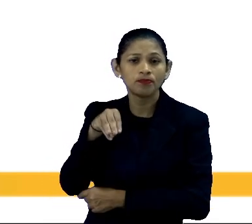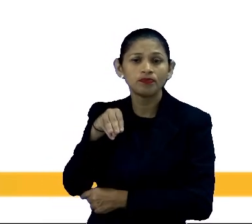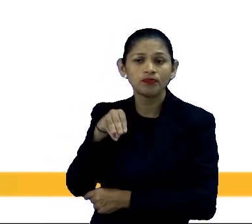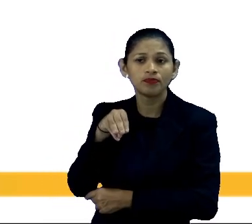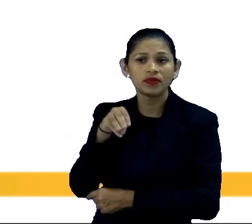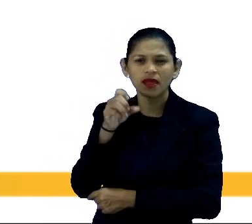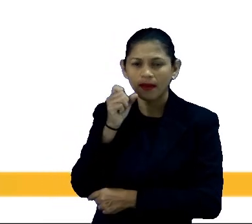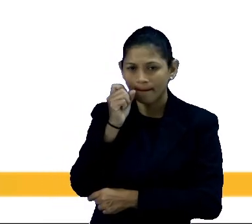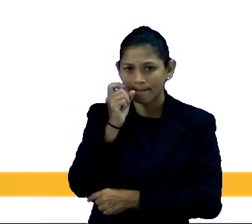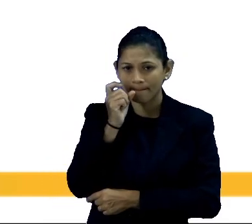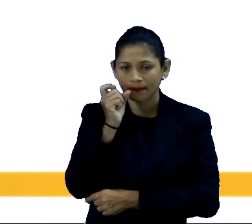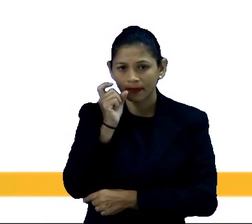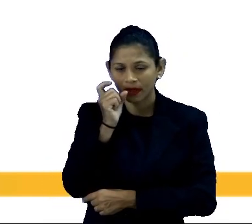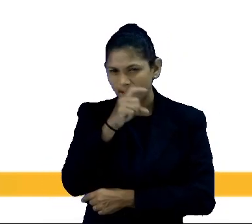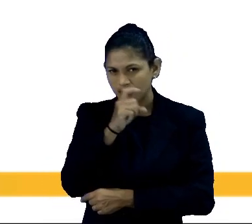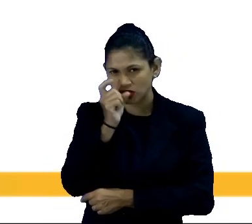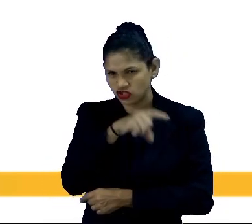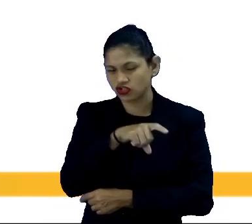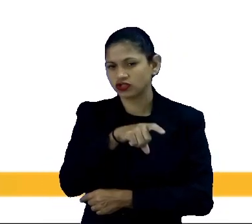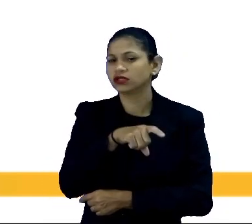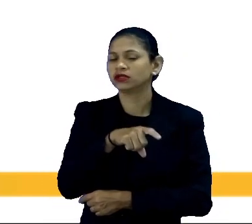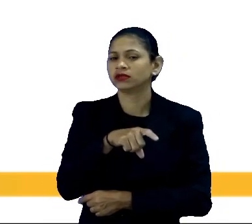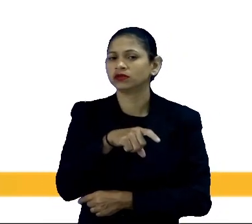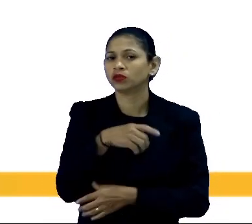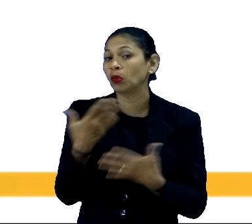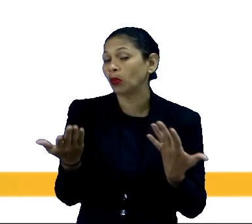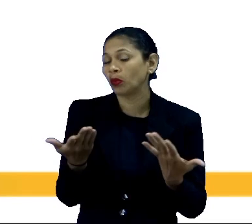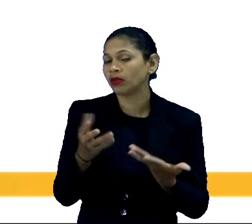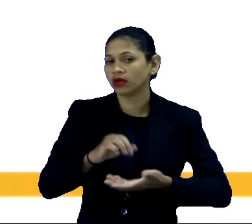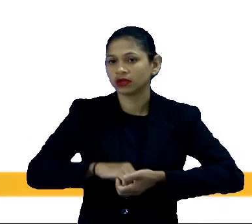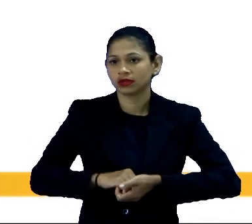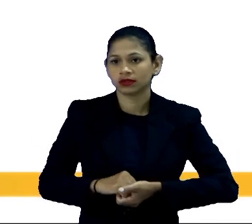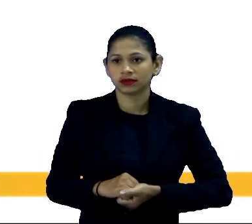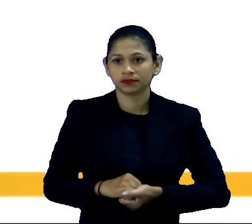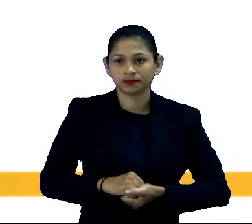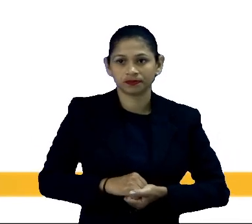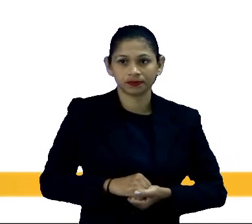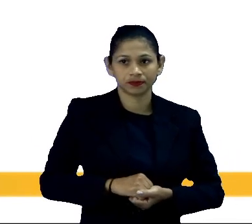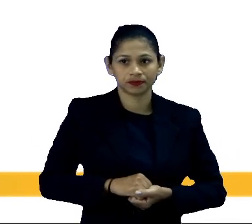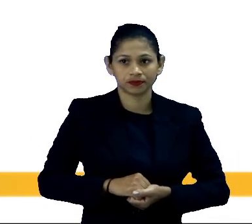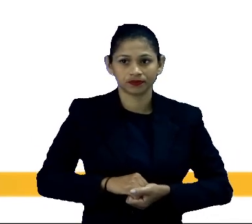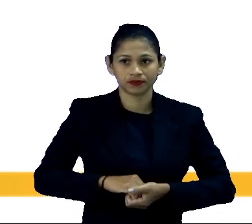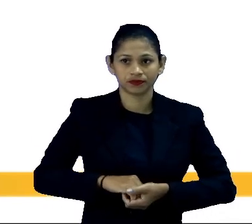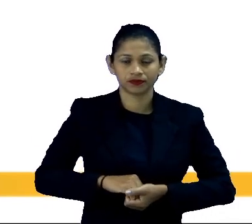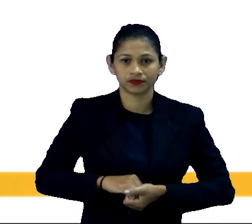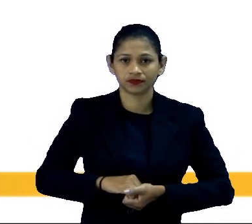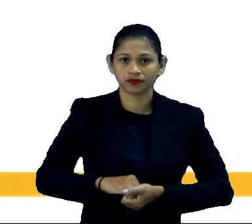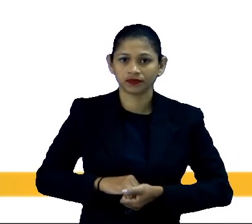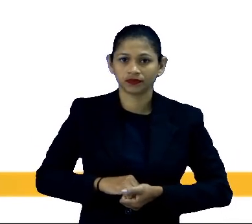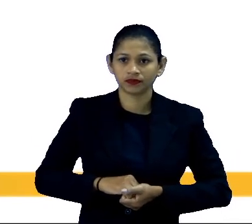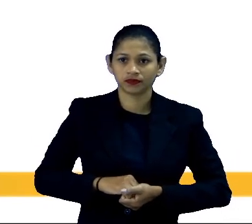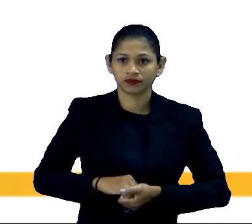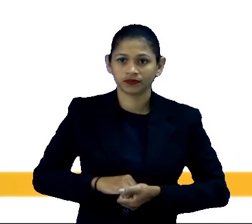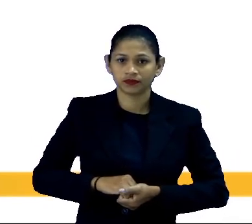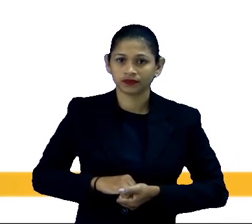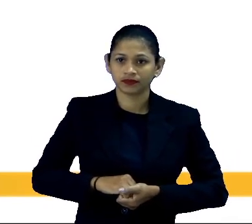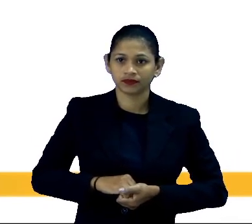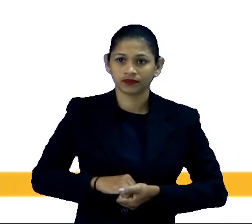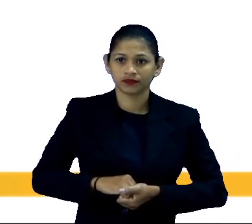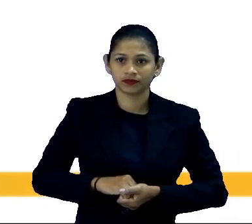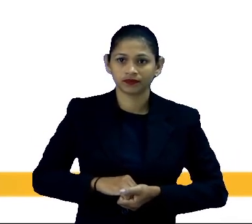o fogo, os espinhos, coisas que realmente iriam machucar. Eu tenho certeza que você já